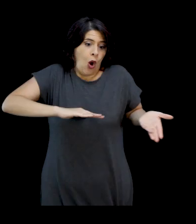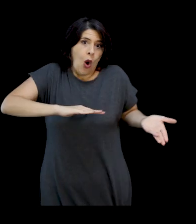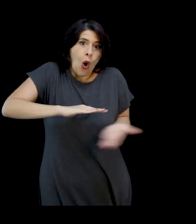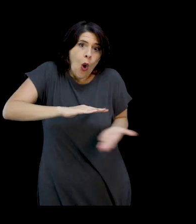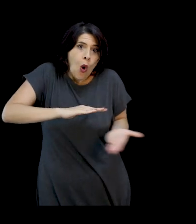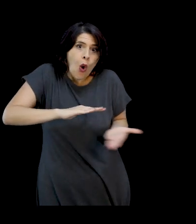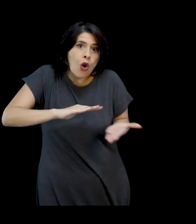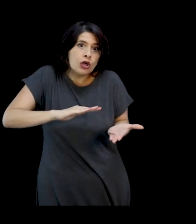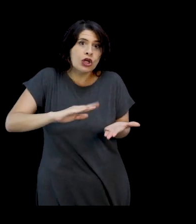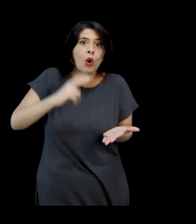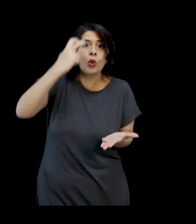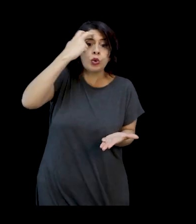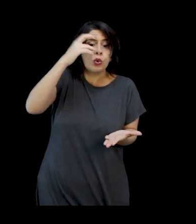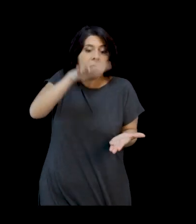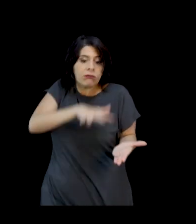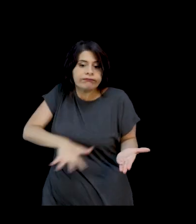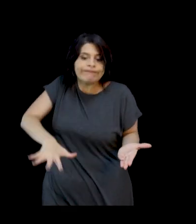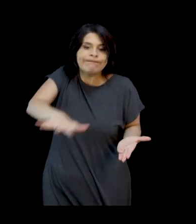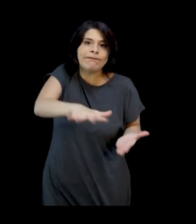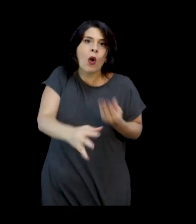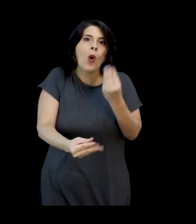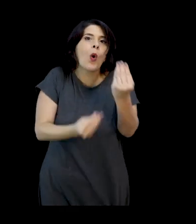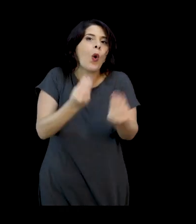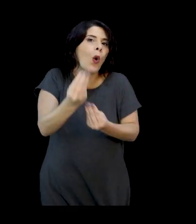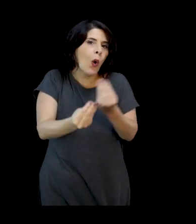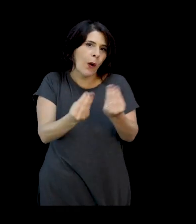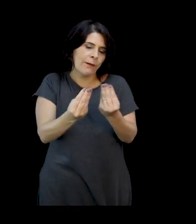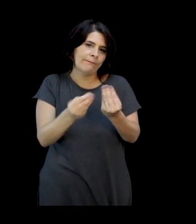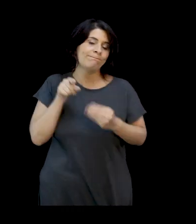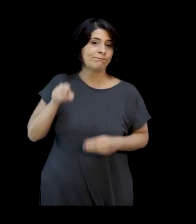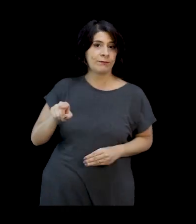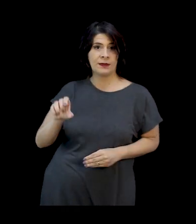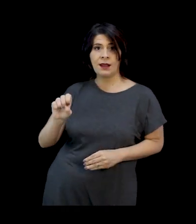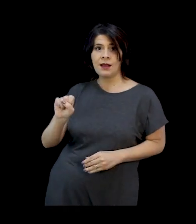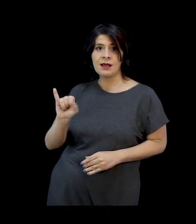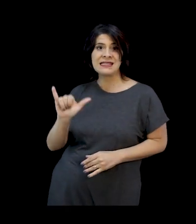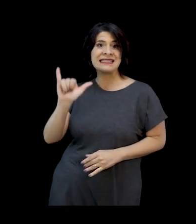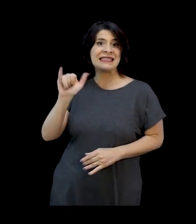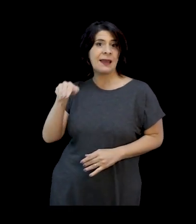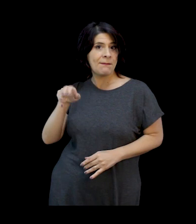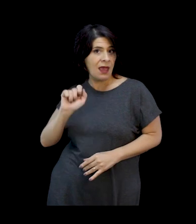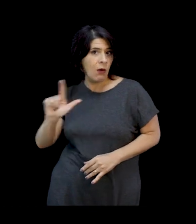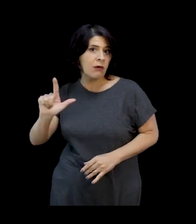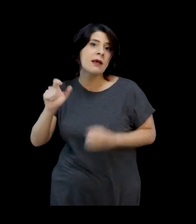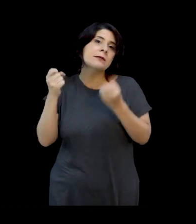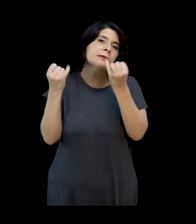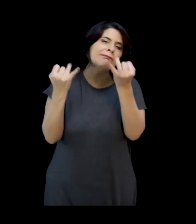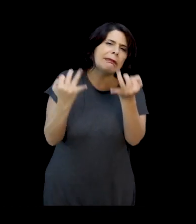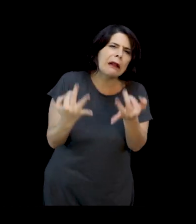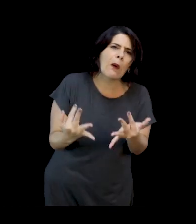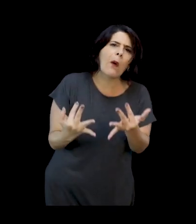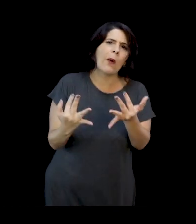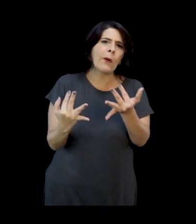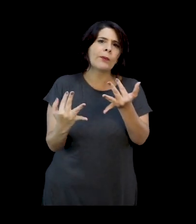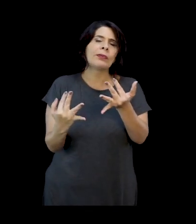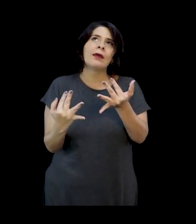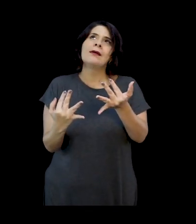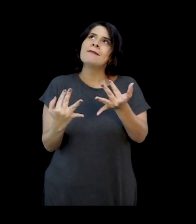contemporânea, e talvez seja um ensaio do Zimmer que não teve a repercussão